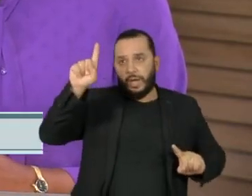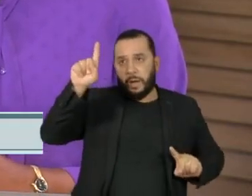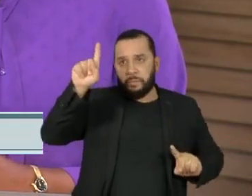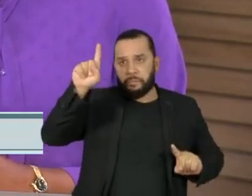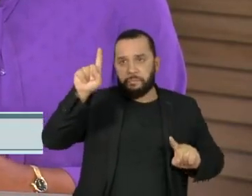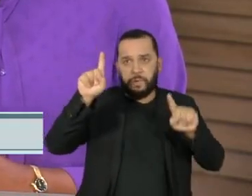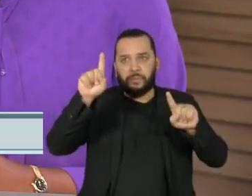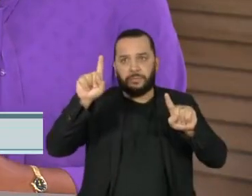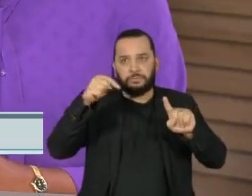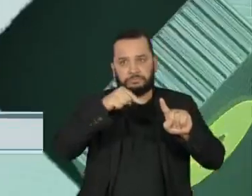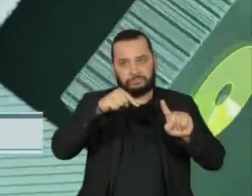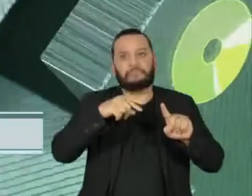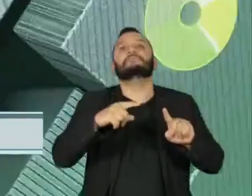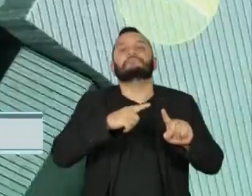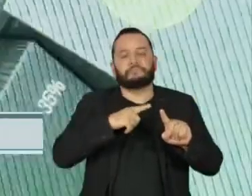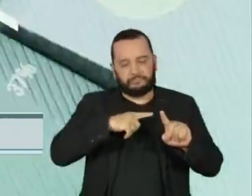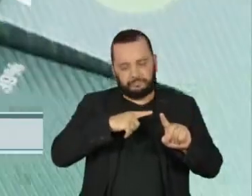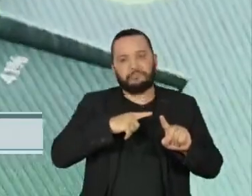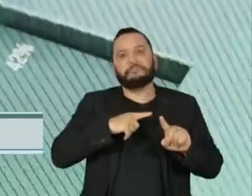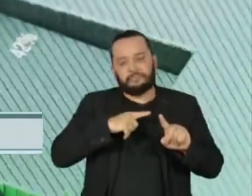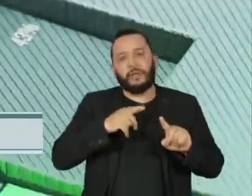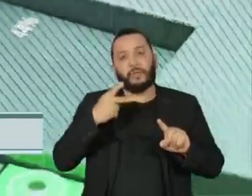dentro da margem de erro